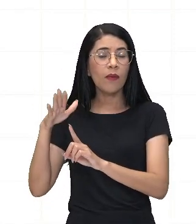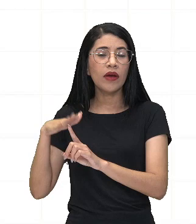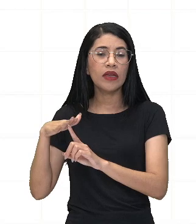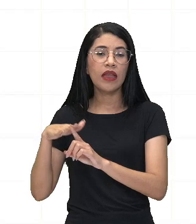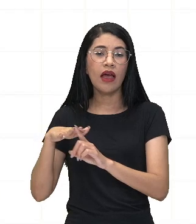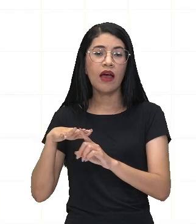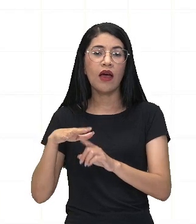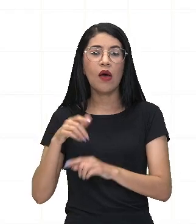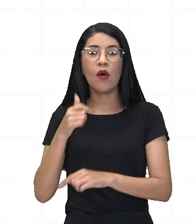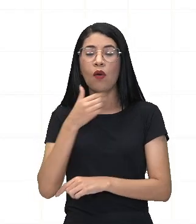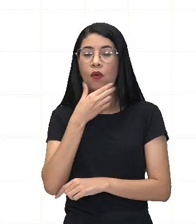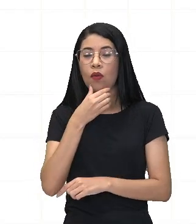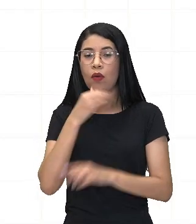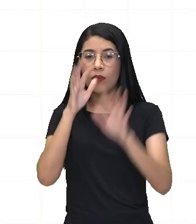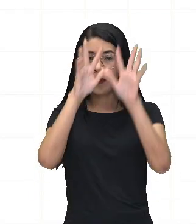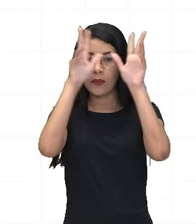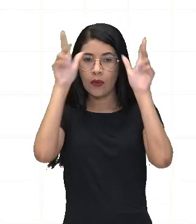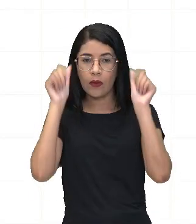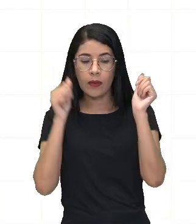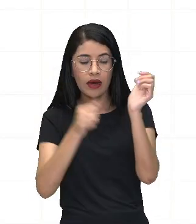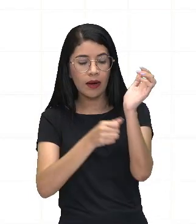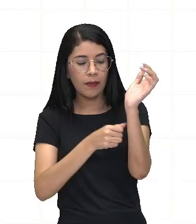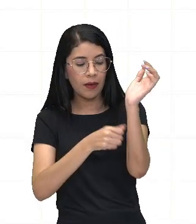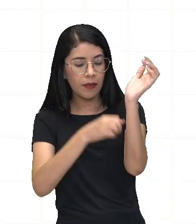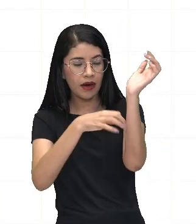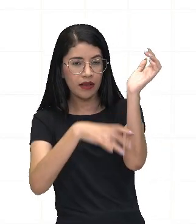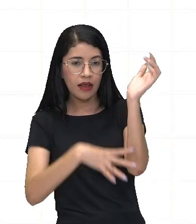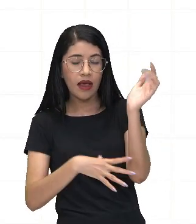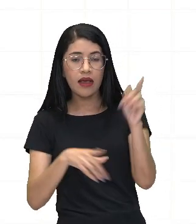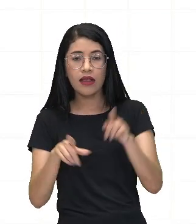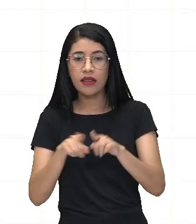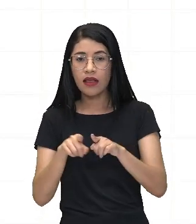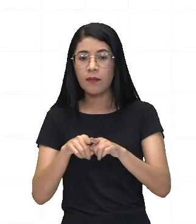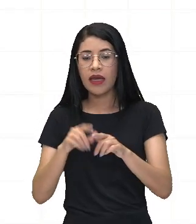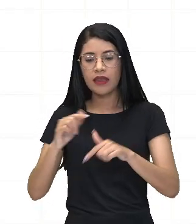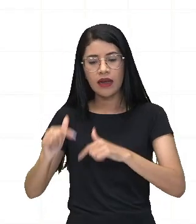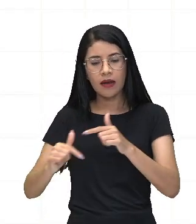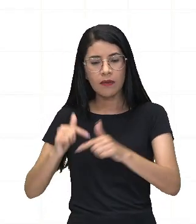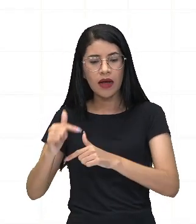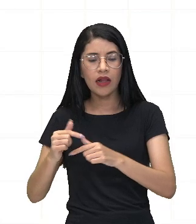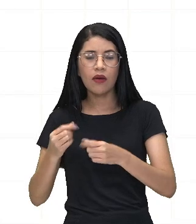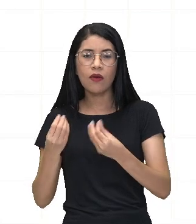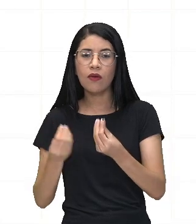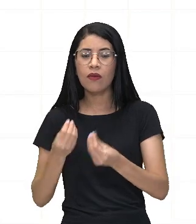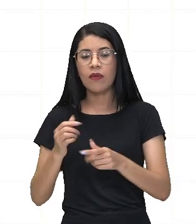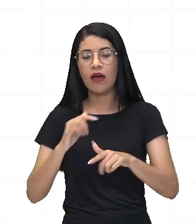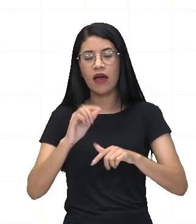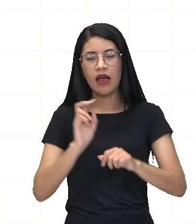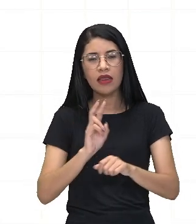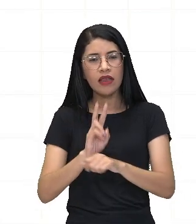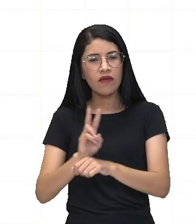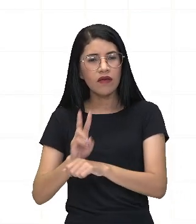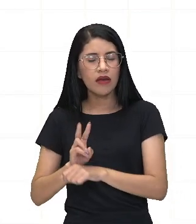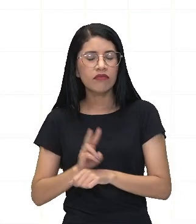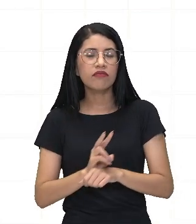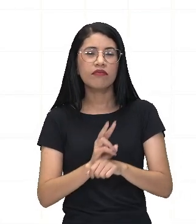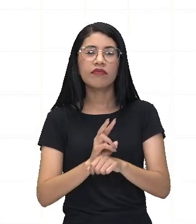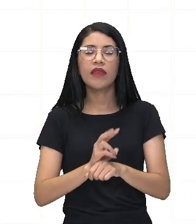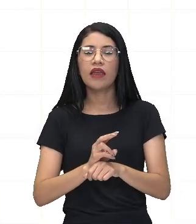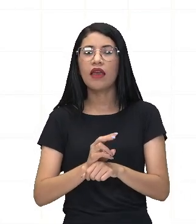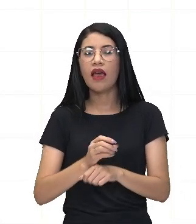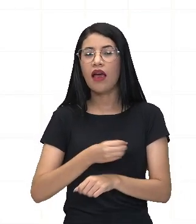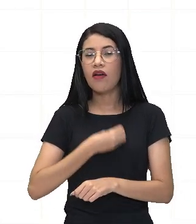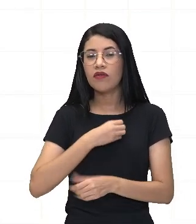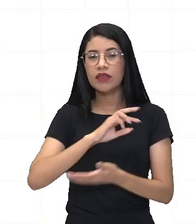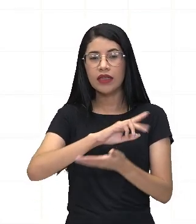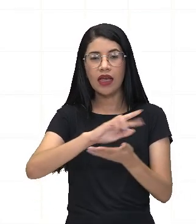acreano seringueiro, né, que esteve envolvido ali na luta em defesa da biodiversidade da Amazônia, Chico